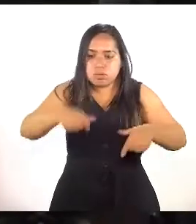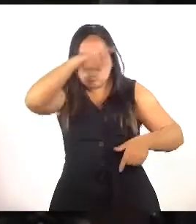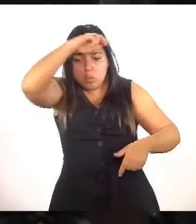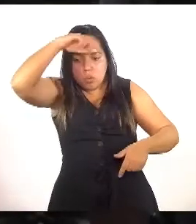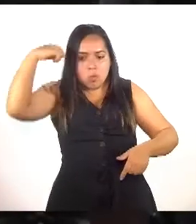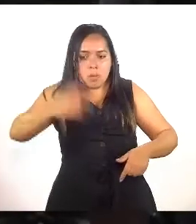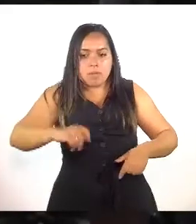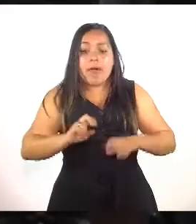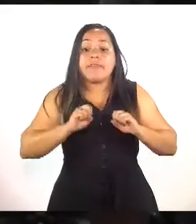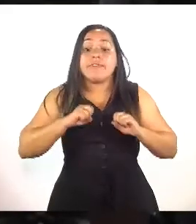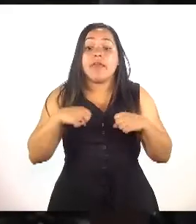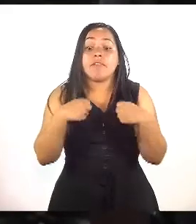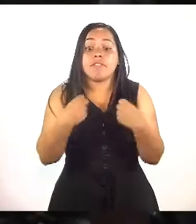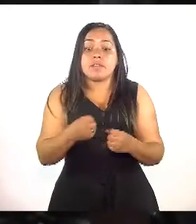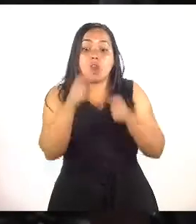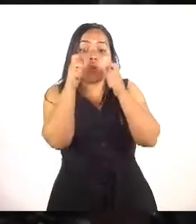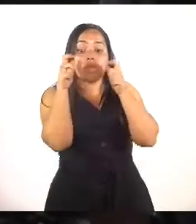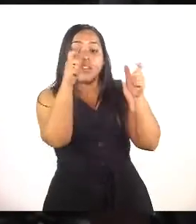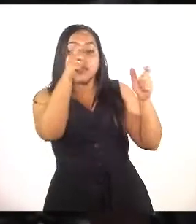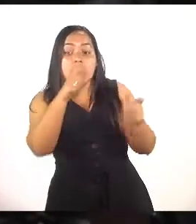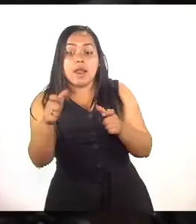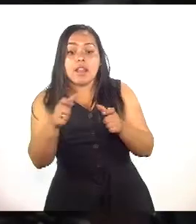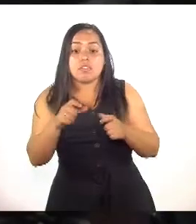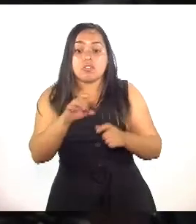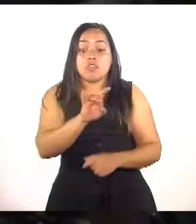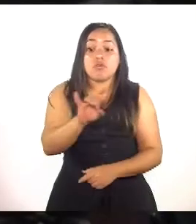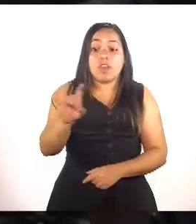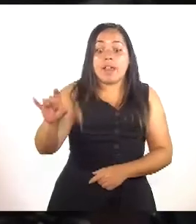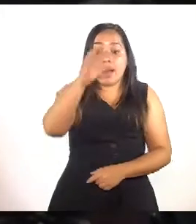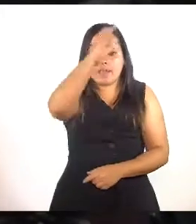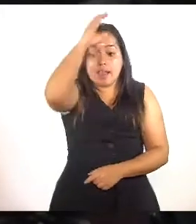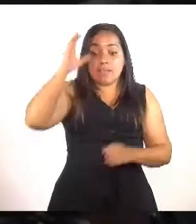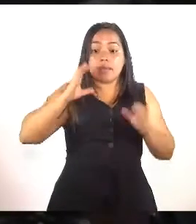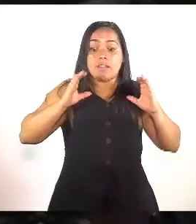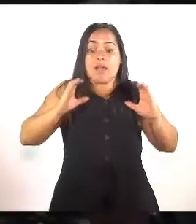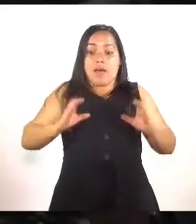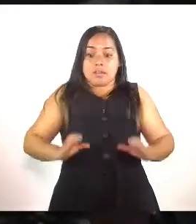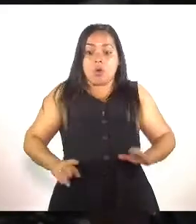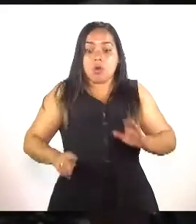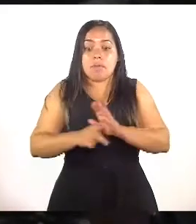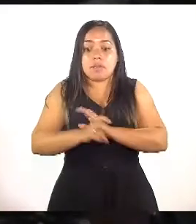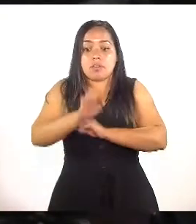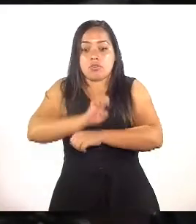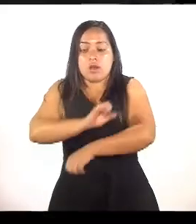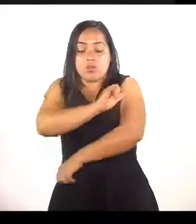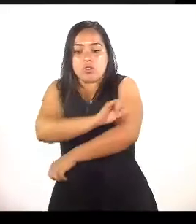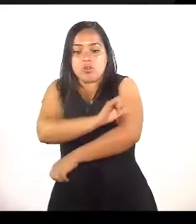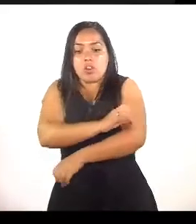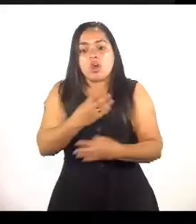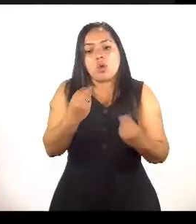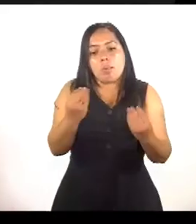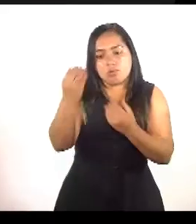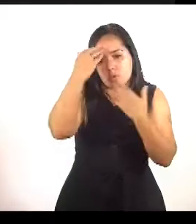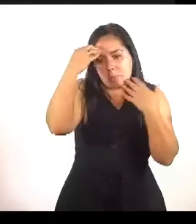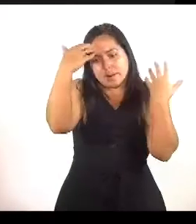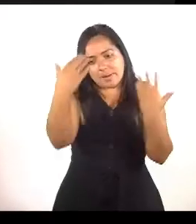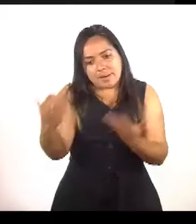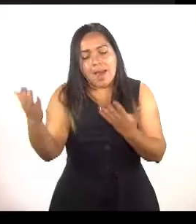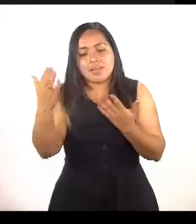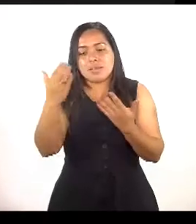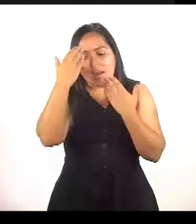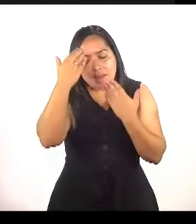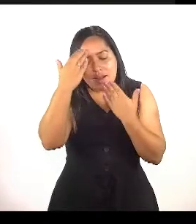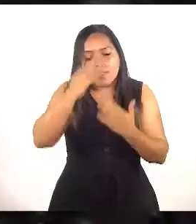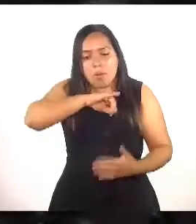no Estado do Rio de Janeiro, lá frente à agência. Muito obrigado, Excelência. Agradeço a oportunidade. Tá